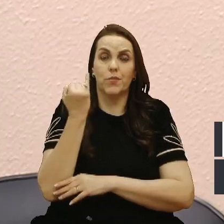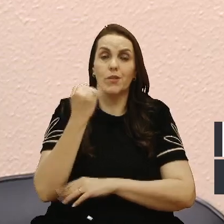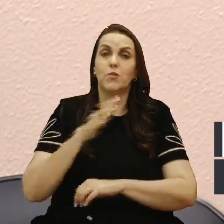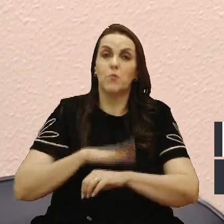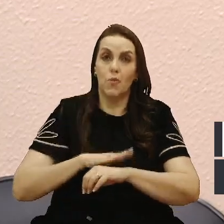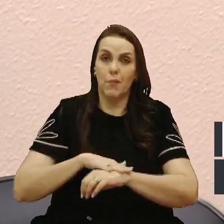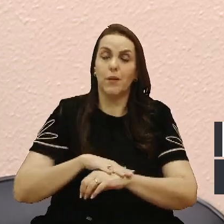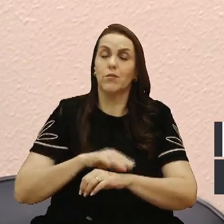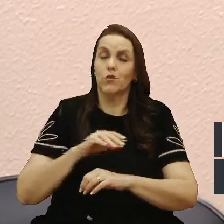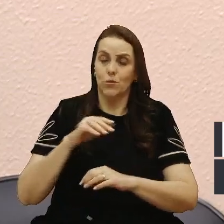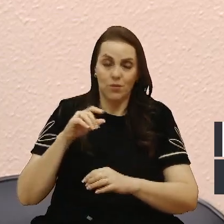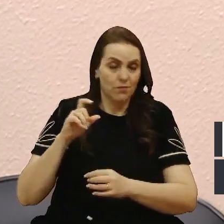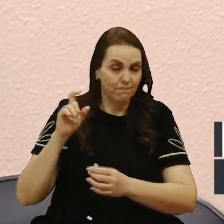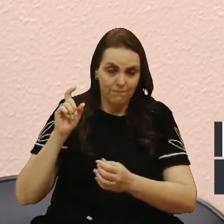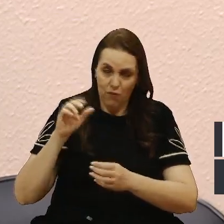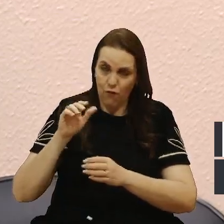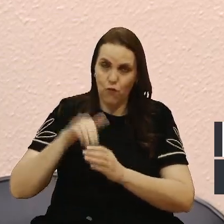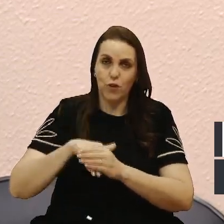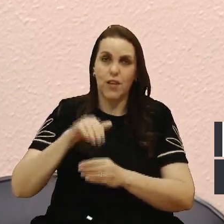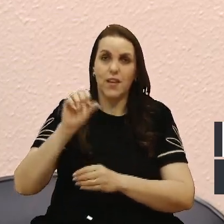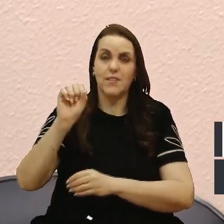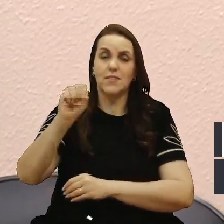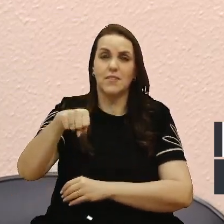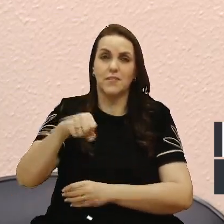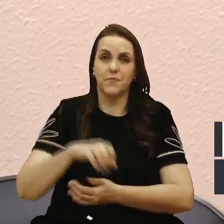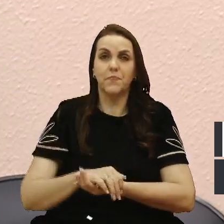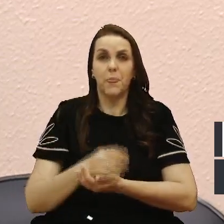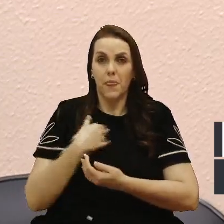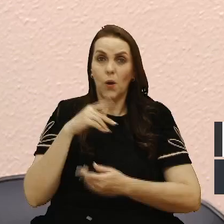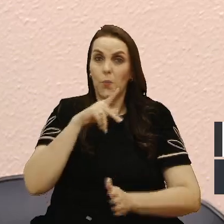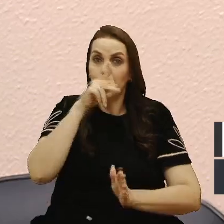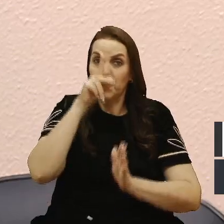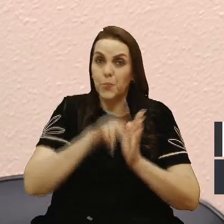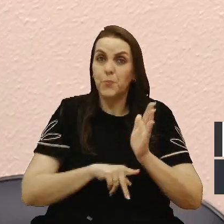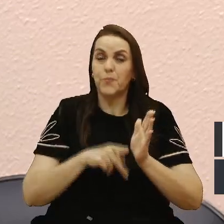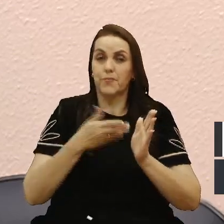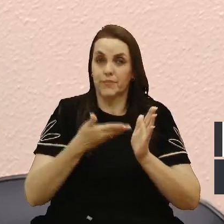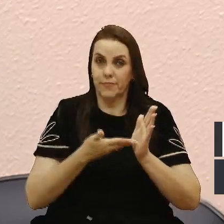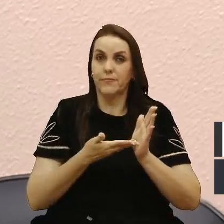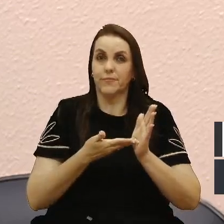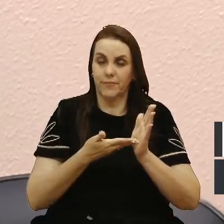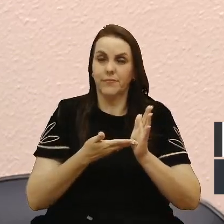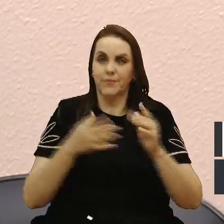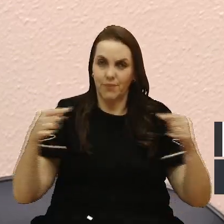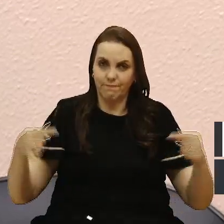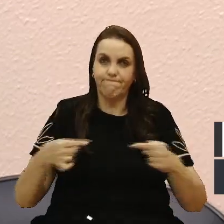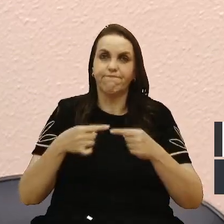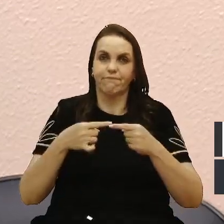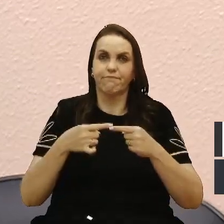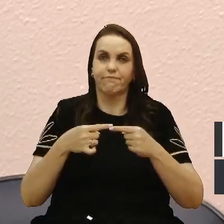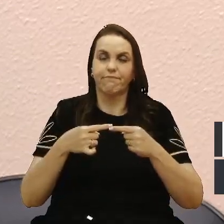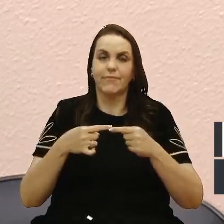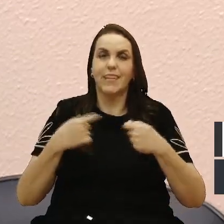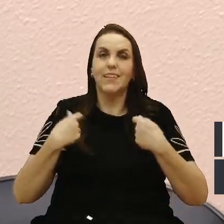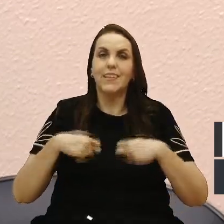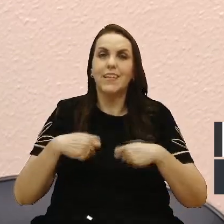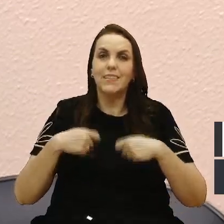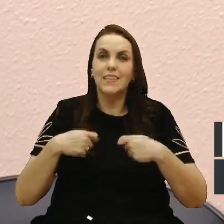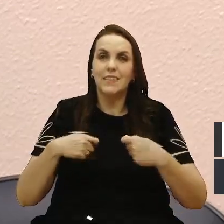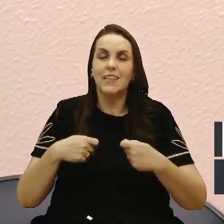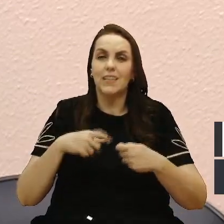oportuno, vote sim, e que esse projeto ele venha ao encontro da necessidade